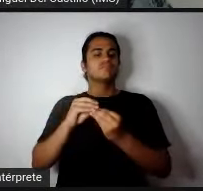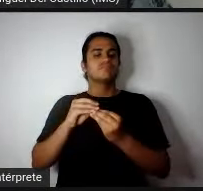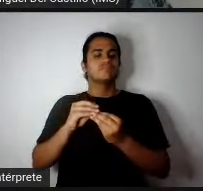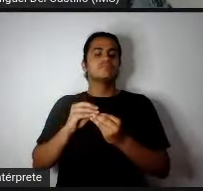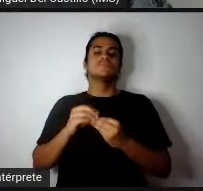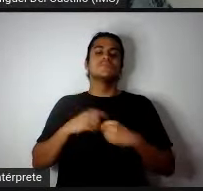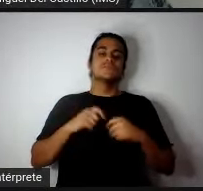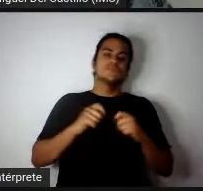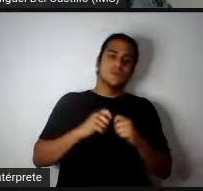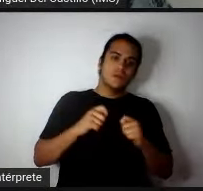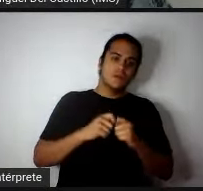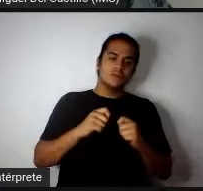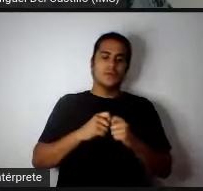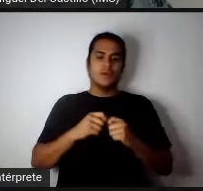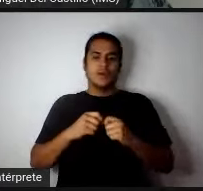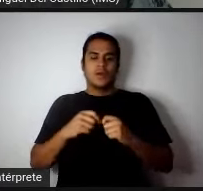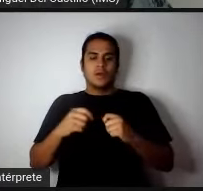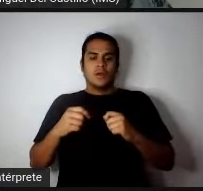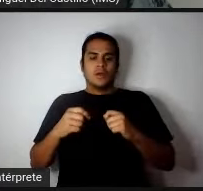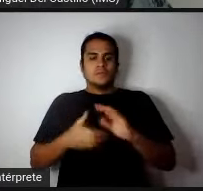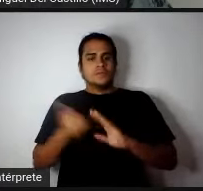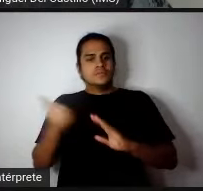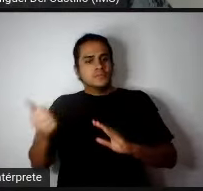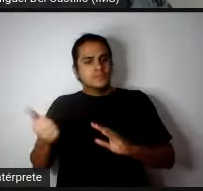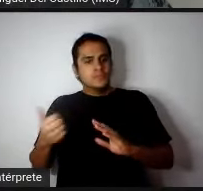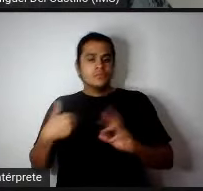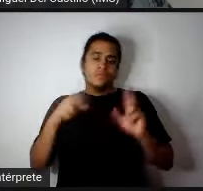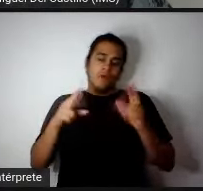desfaz, mas espero que goste. Mas, Maurinho,